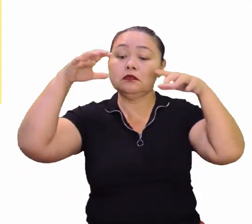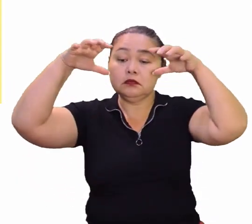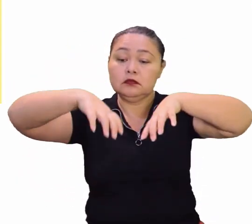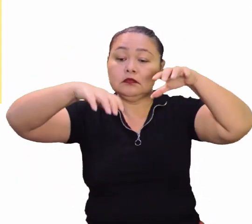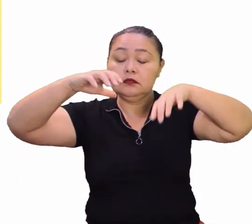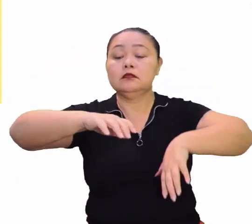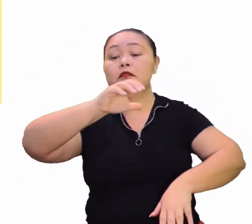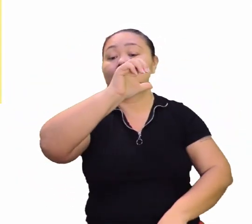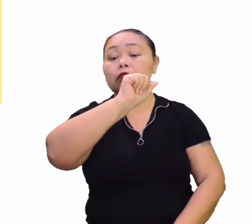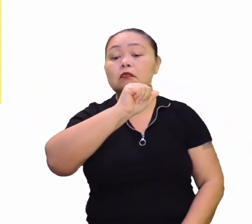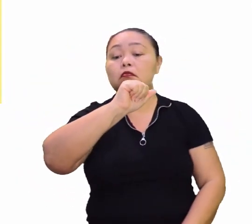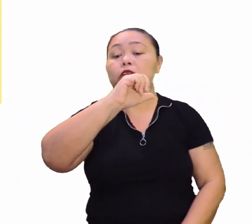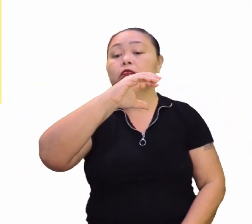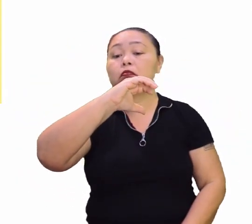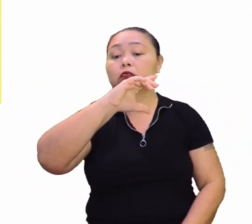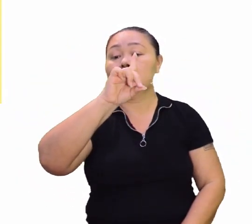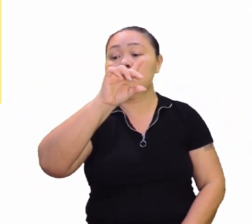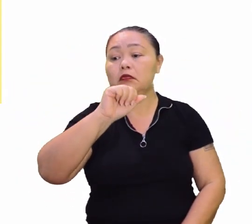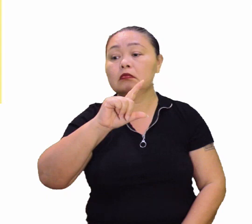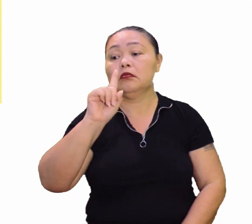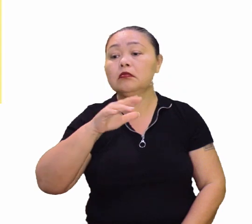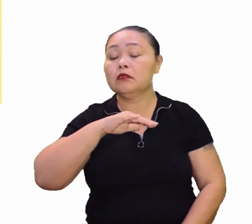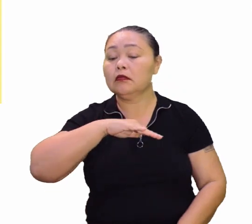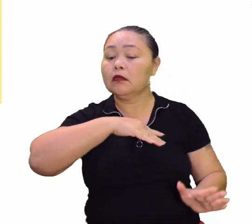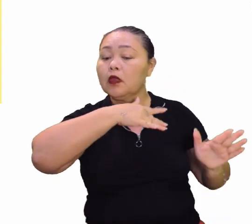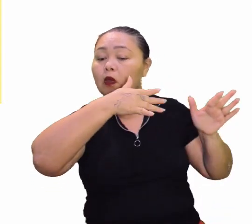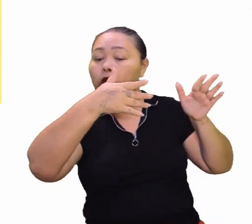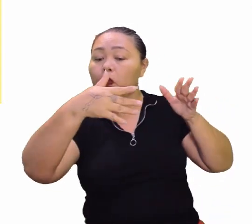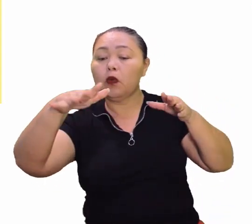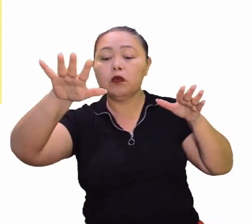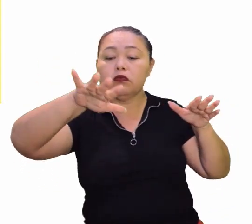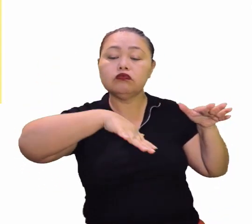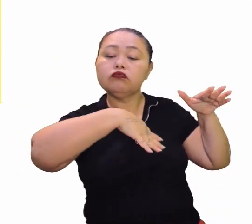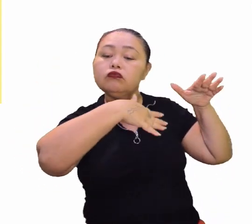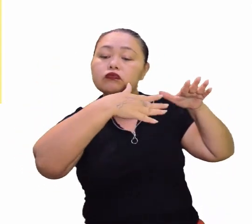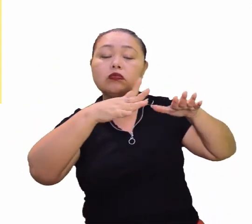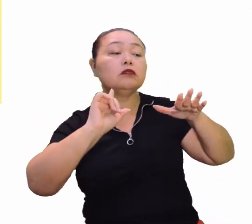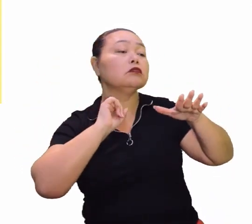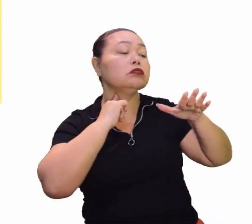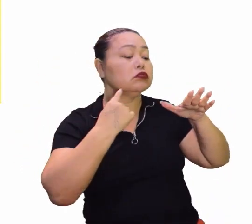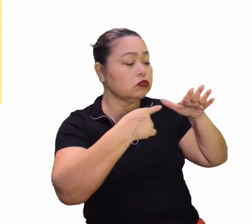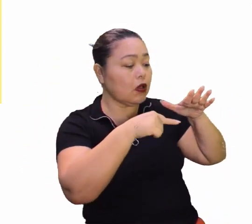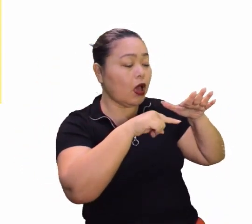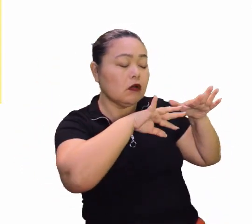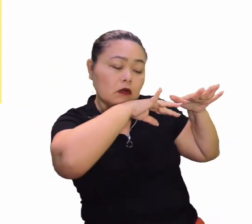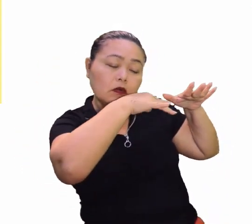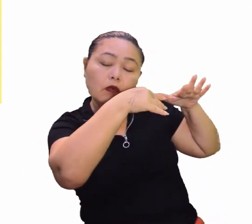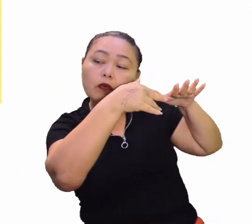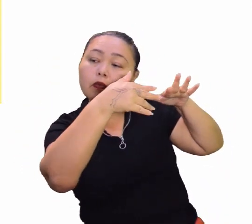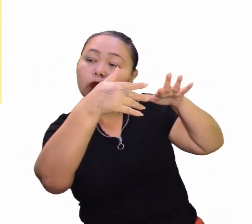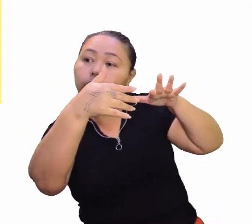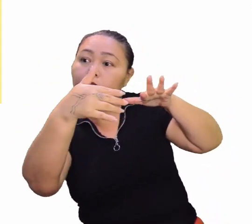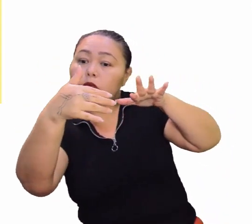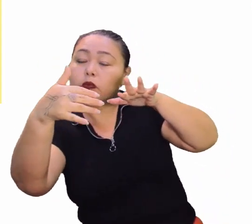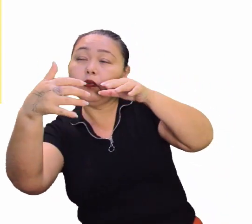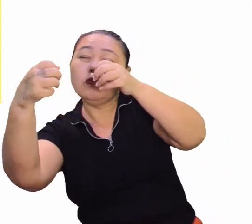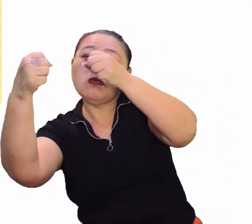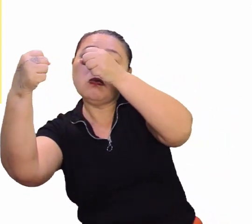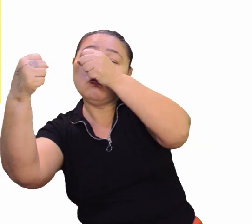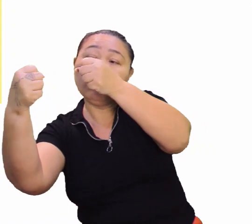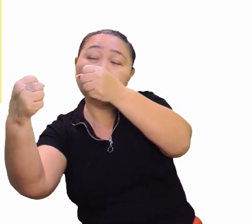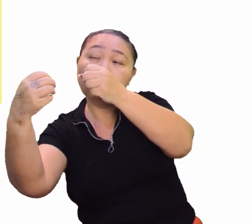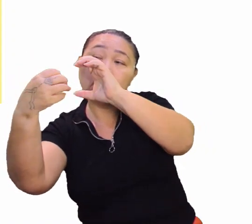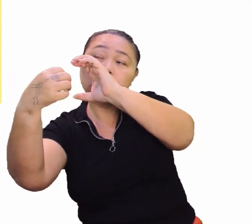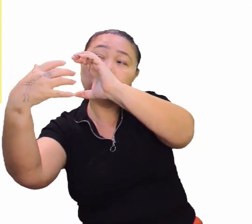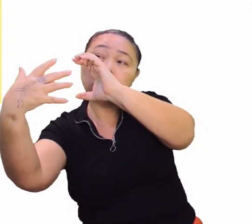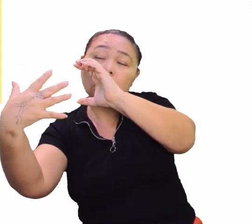ácida, certo, professor Jorge? Certo. As massas de ar acabam deslocando e levando essa umidade para outra área carregado